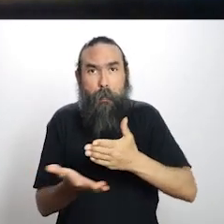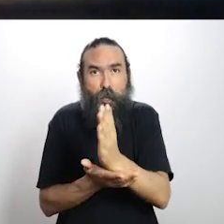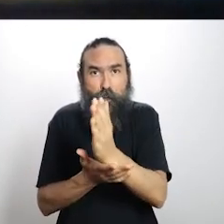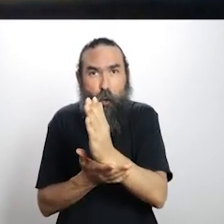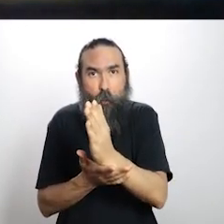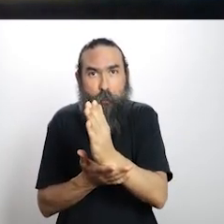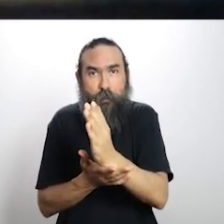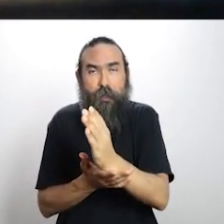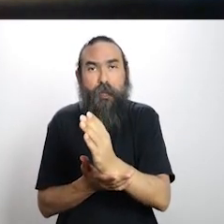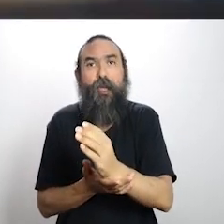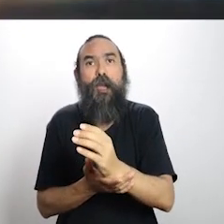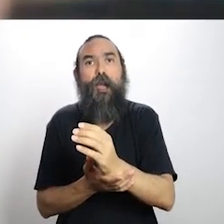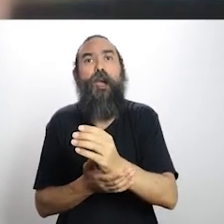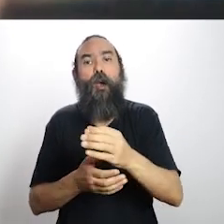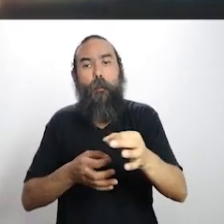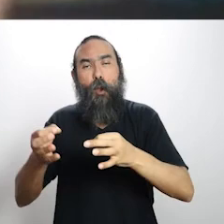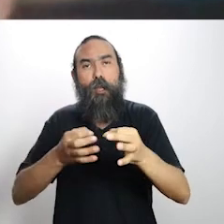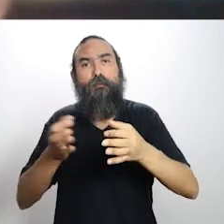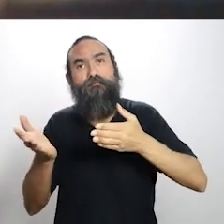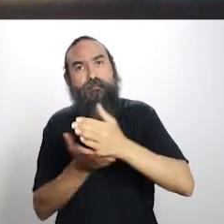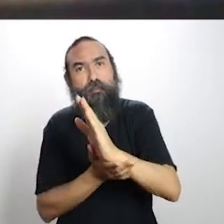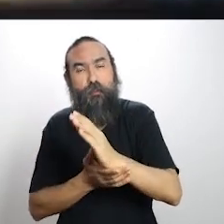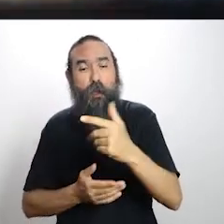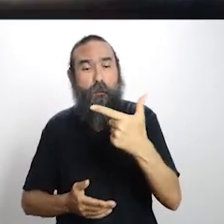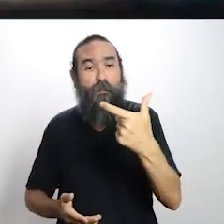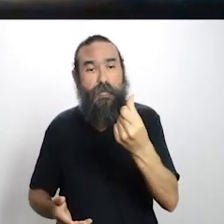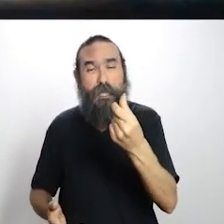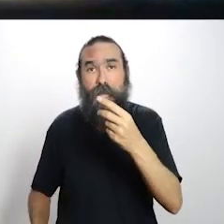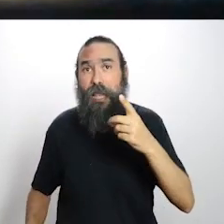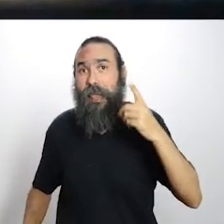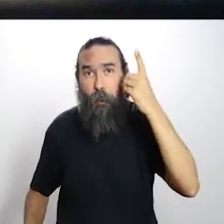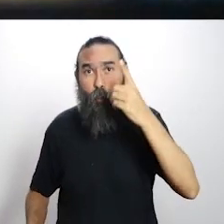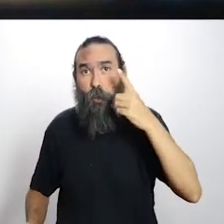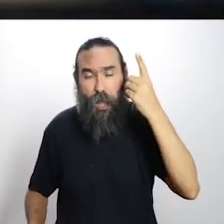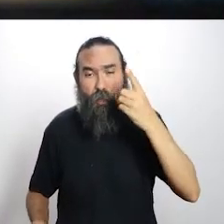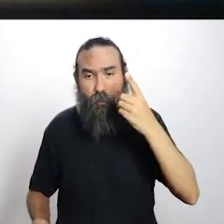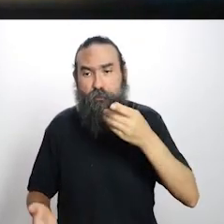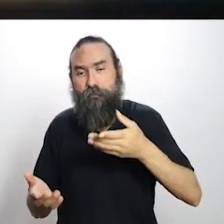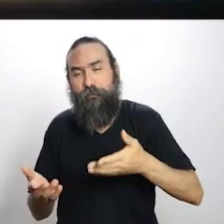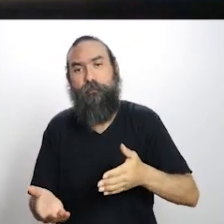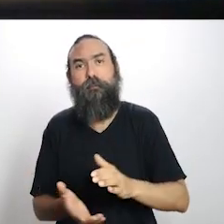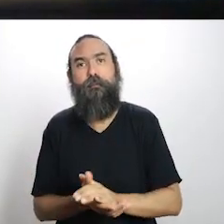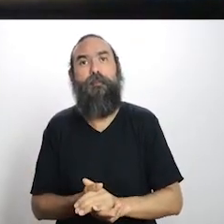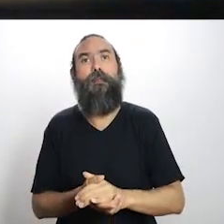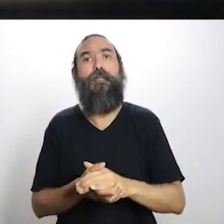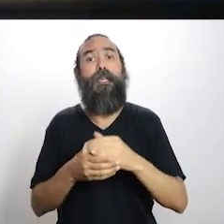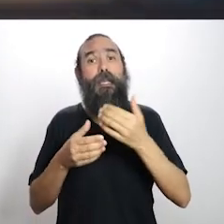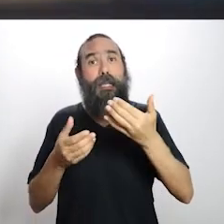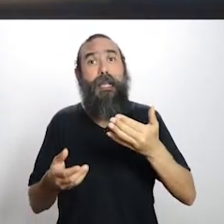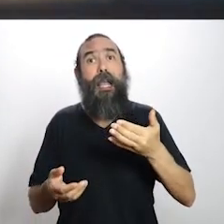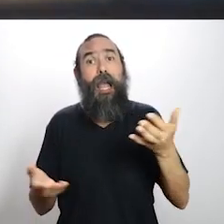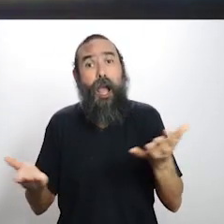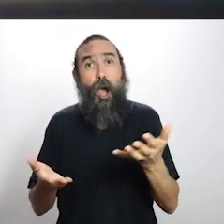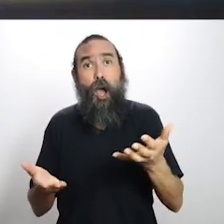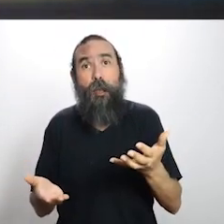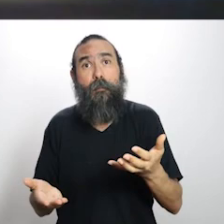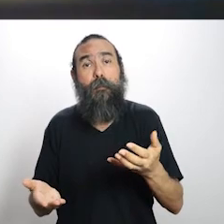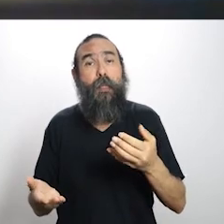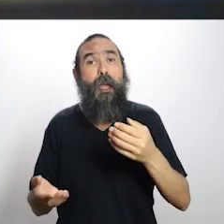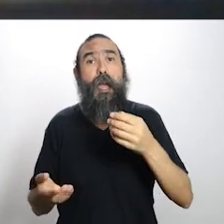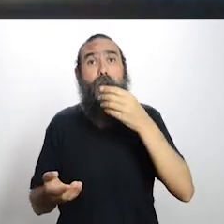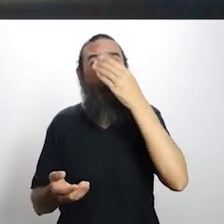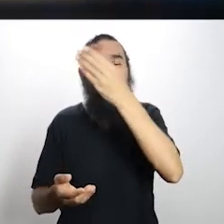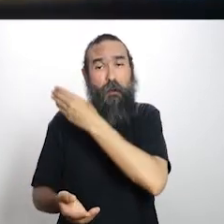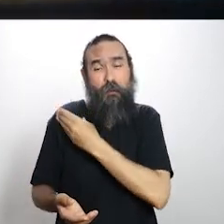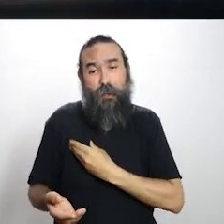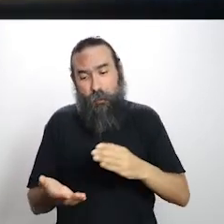somente. Mas isso tudo está na página da Câmara, inclusive os pedidos dos demais parlamentares, mas não foi possível porque a mesa não acatou.